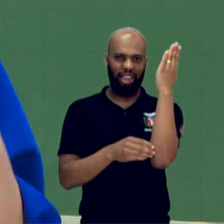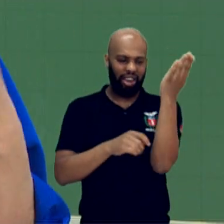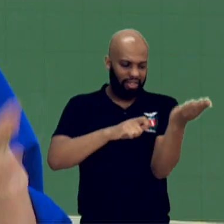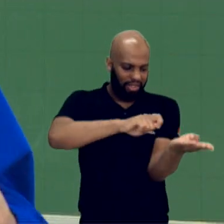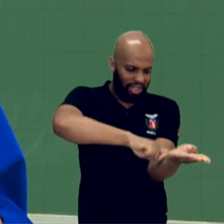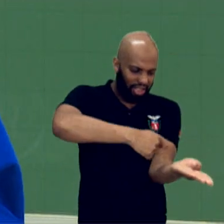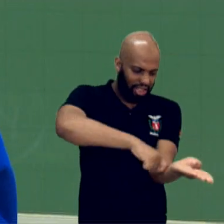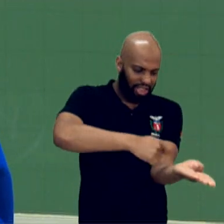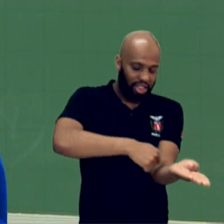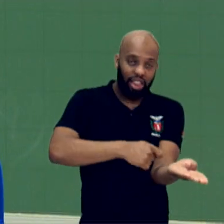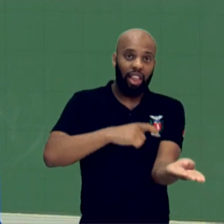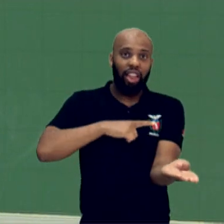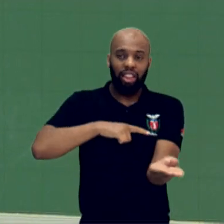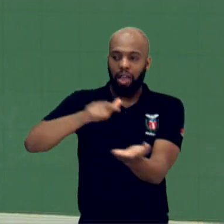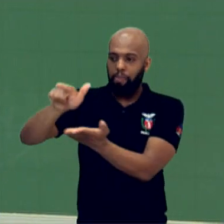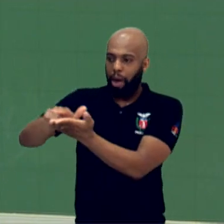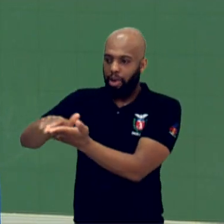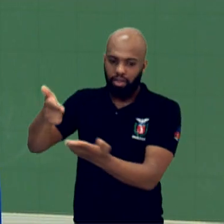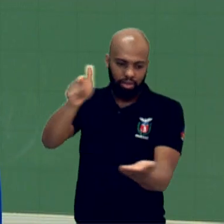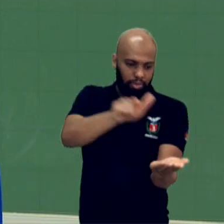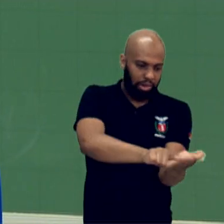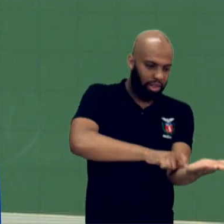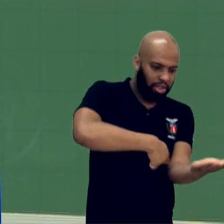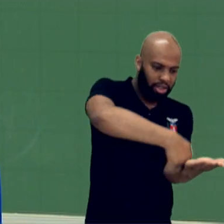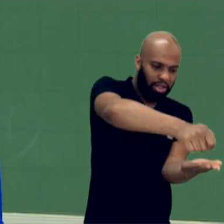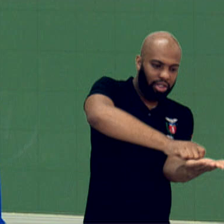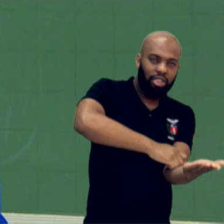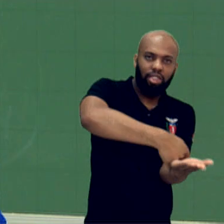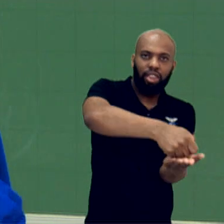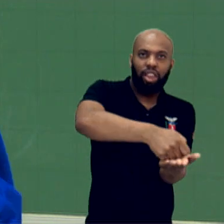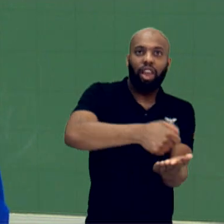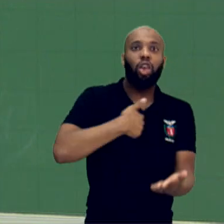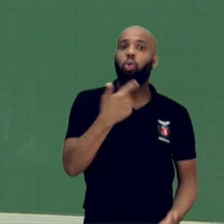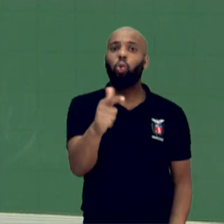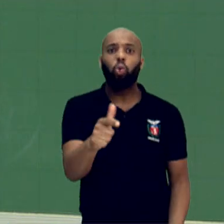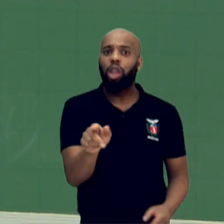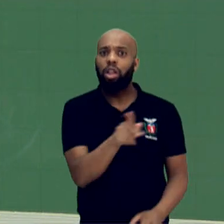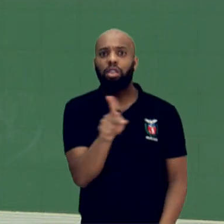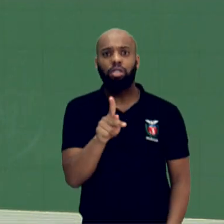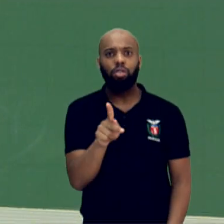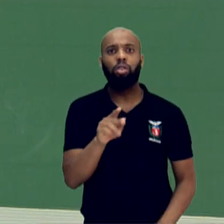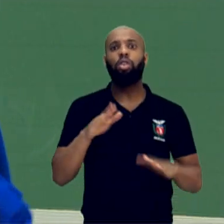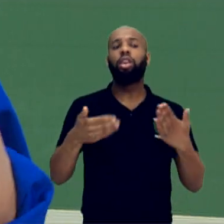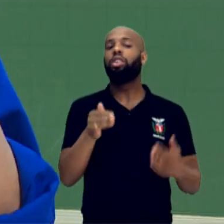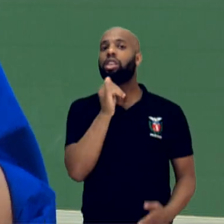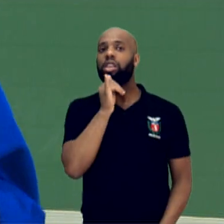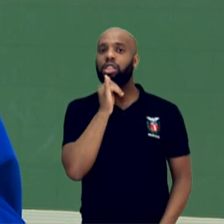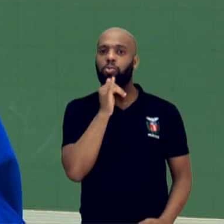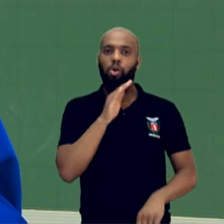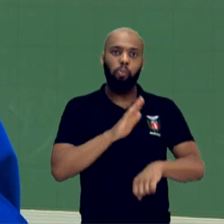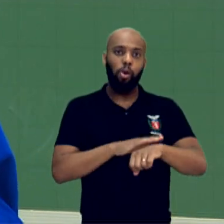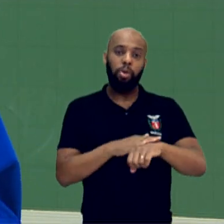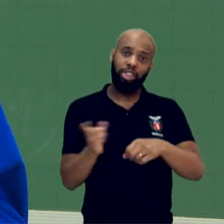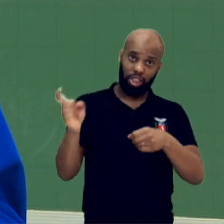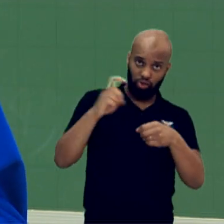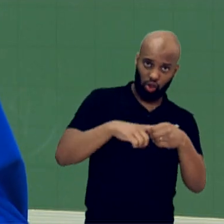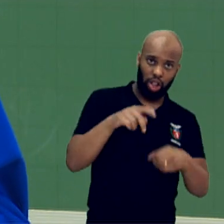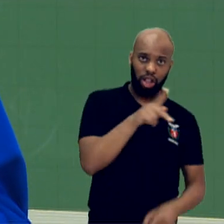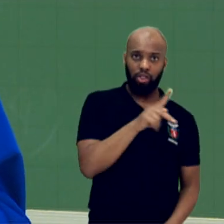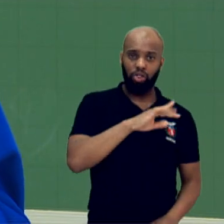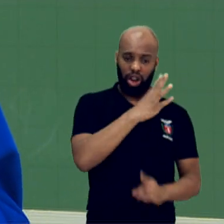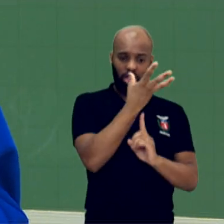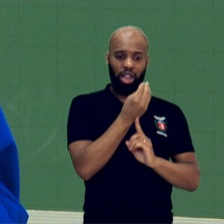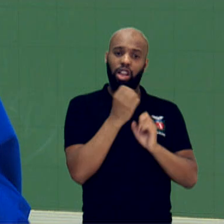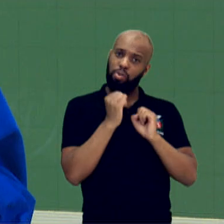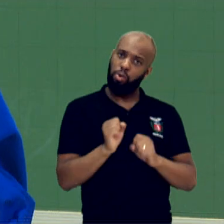madeira entalhada e tem um rolinho, eu não tenho isso. De repente, quando nós voltarmos, a professora de arte mostra esse material